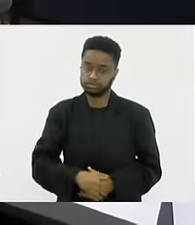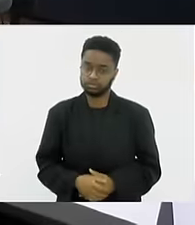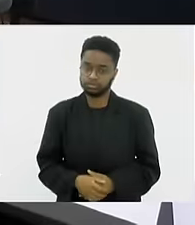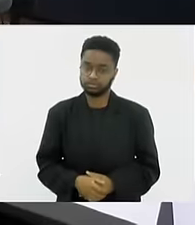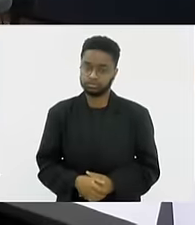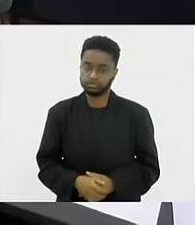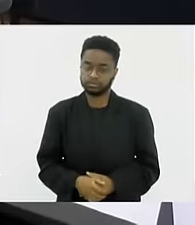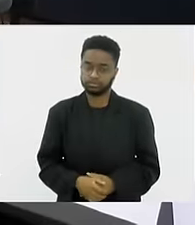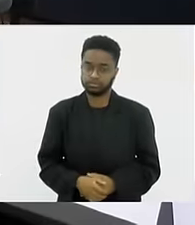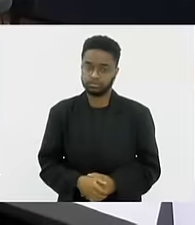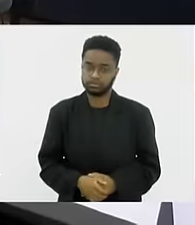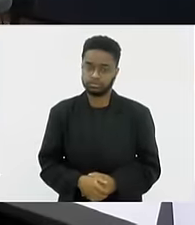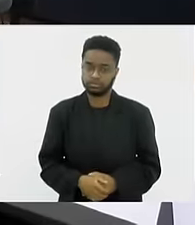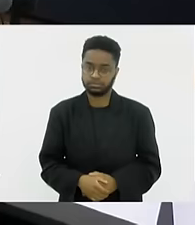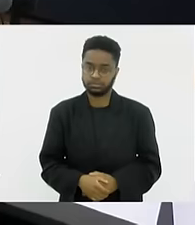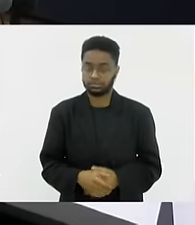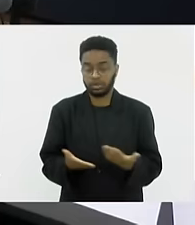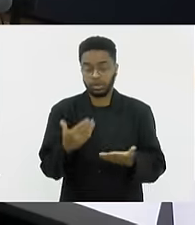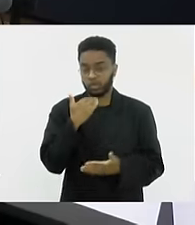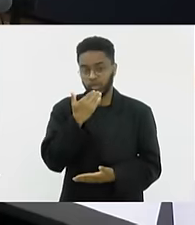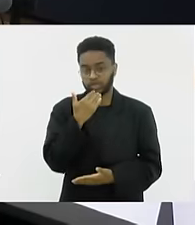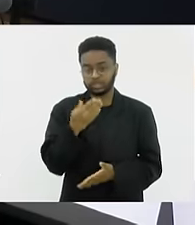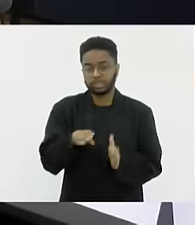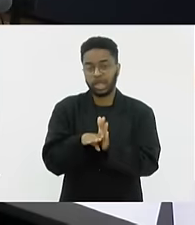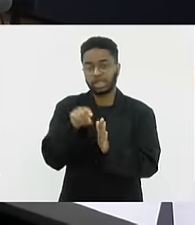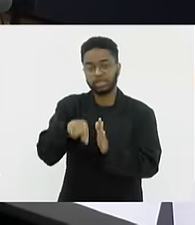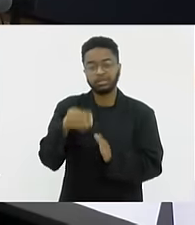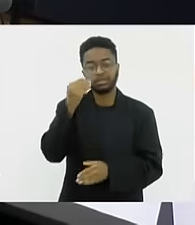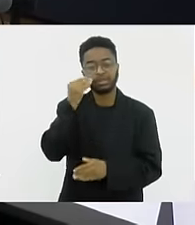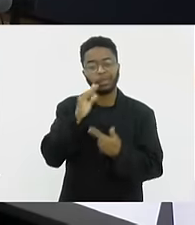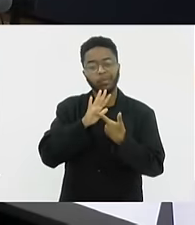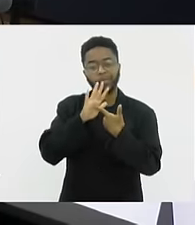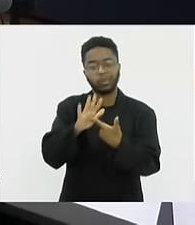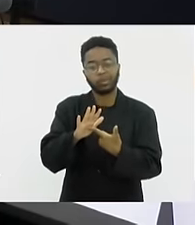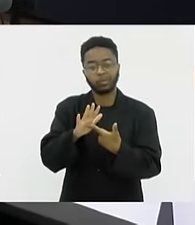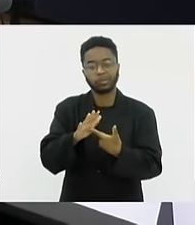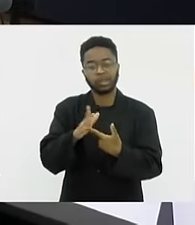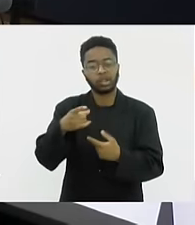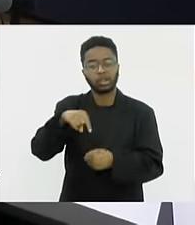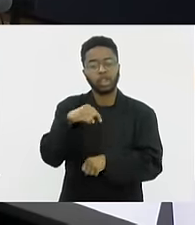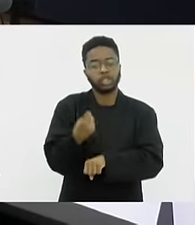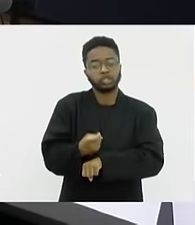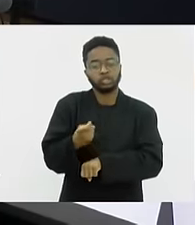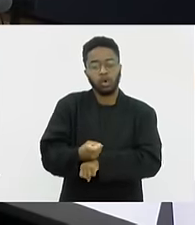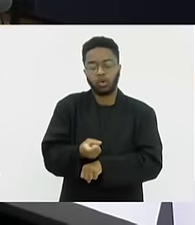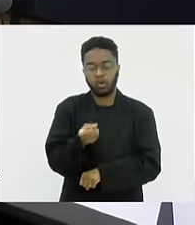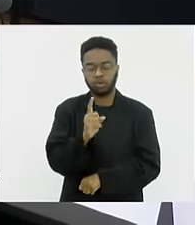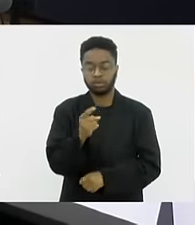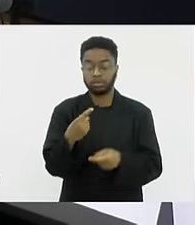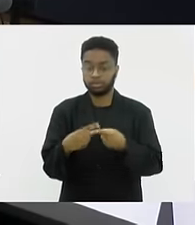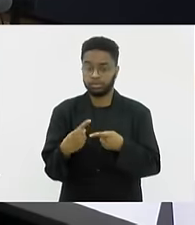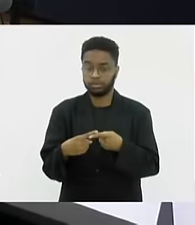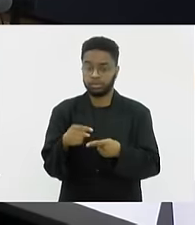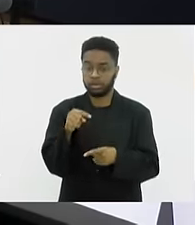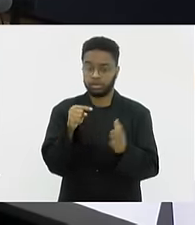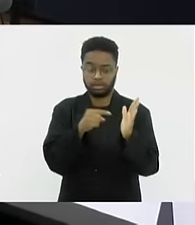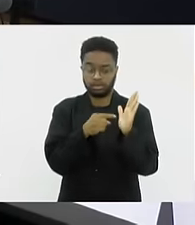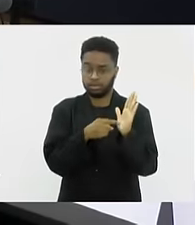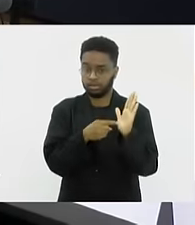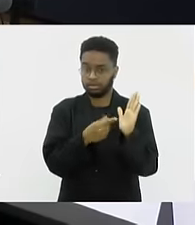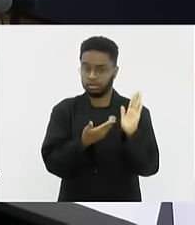Tem sacanagem. E não adianta vir para cá tentar passar testado de idiota para os deputados, porque isso aqui, presidente,